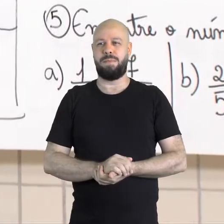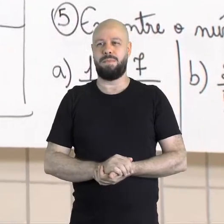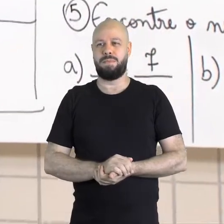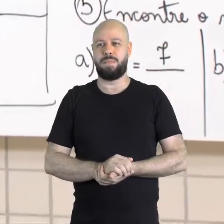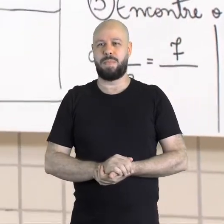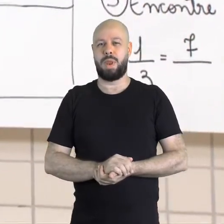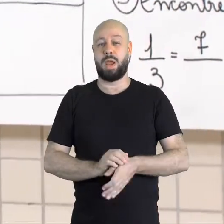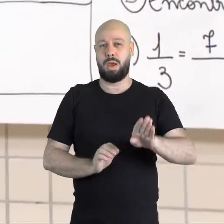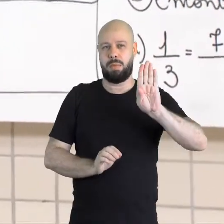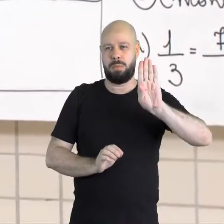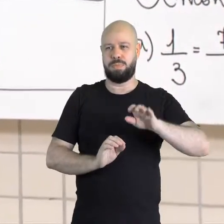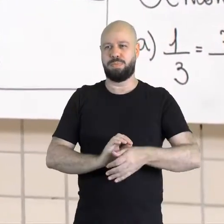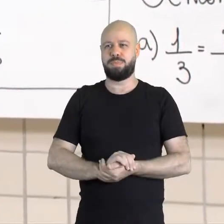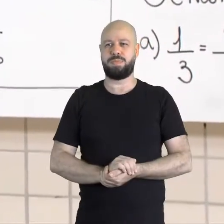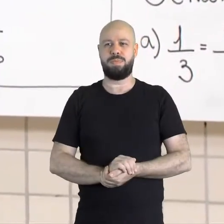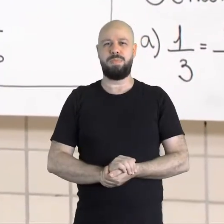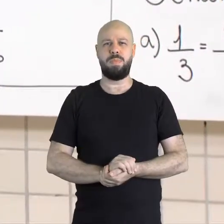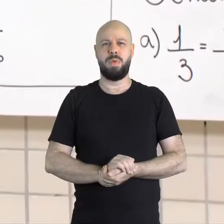Próxima questão.